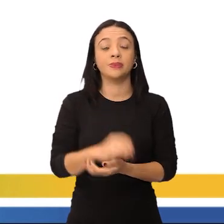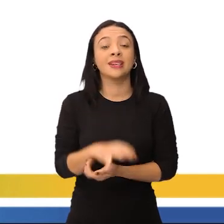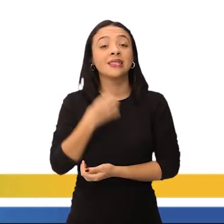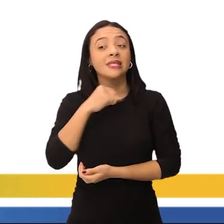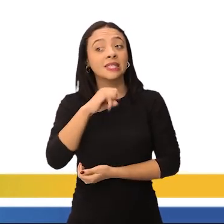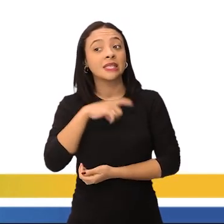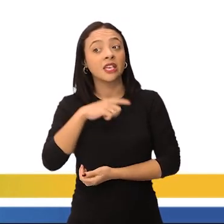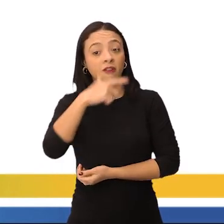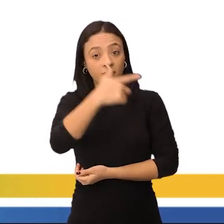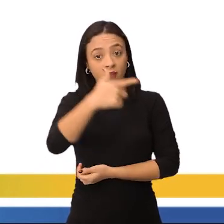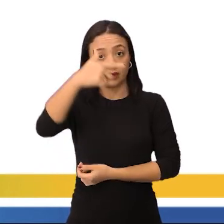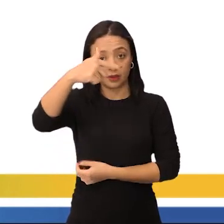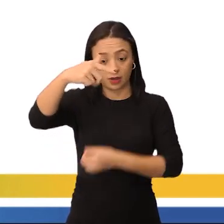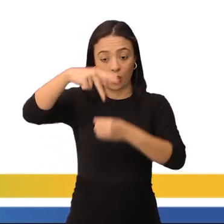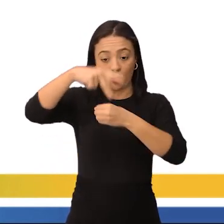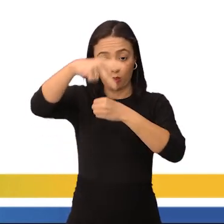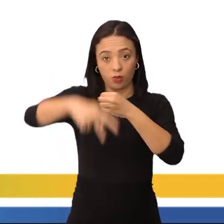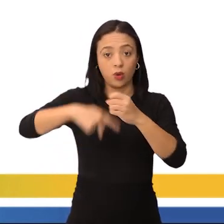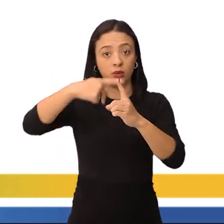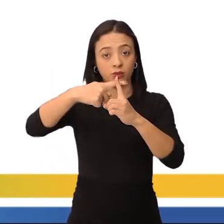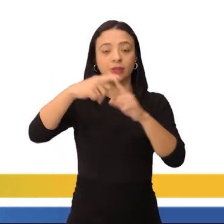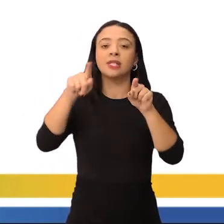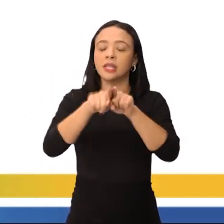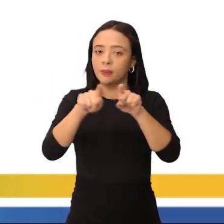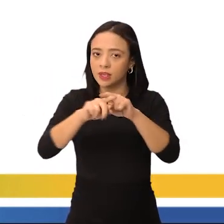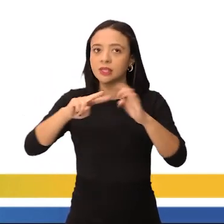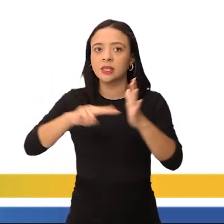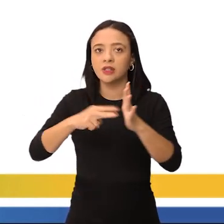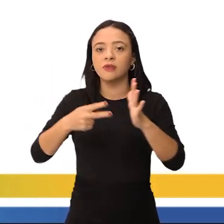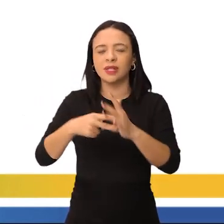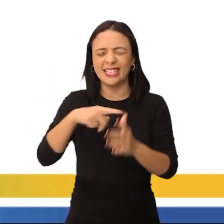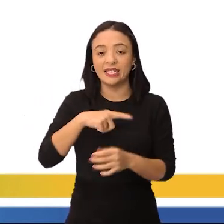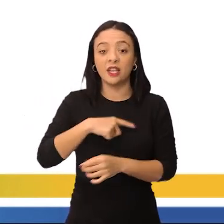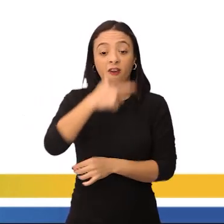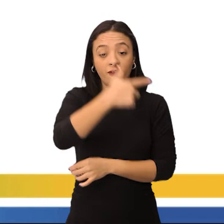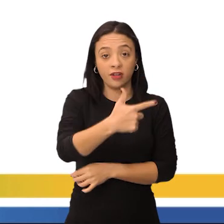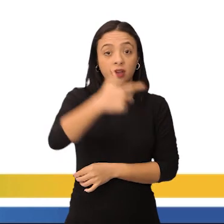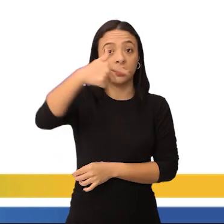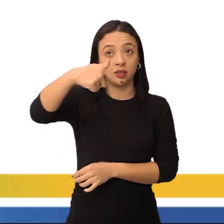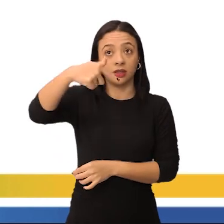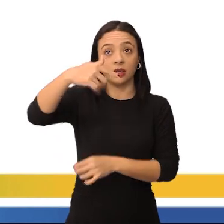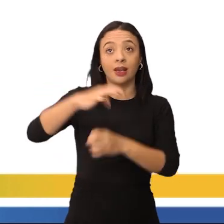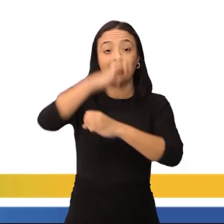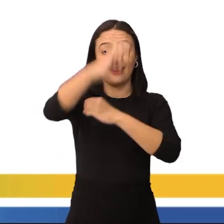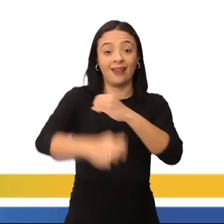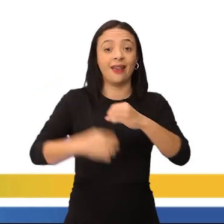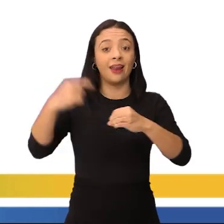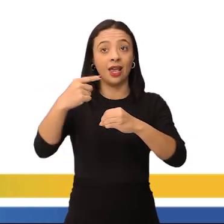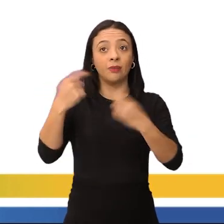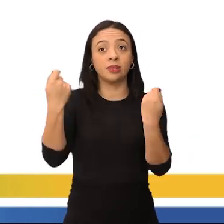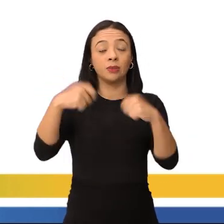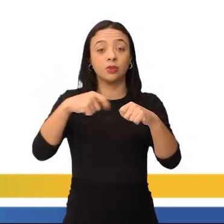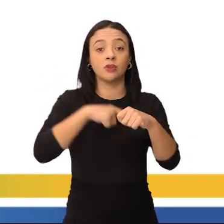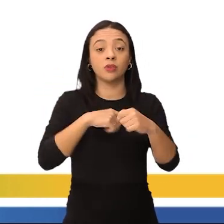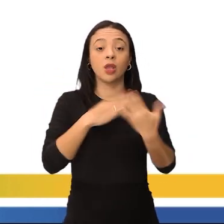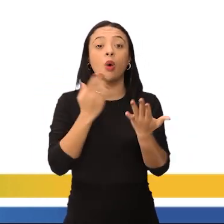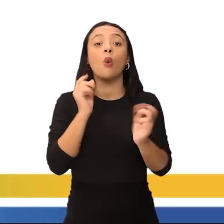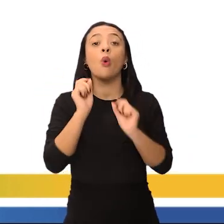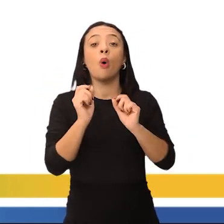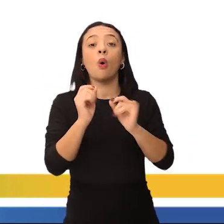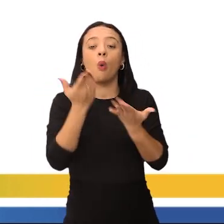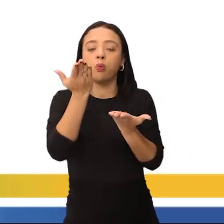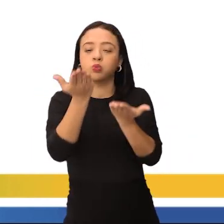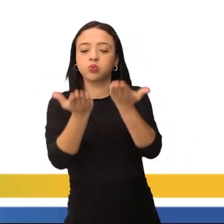27 prótons eu também voltei 27 elétrons não eu passo ter um equilíbrio aí de